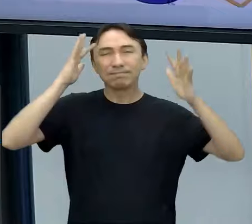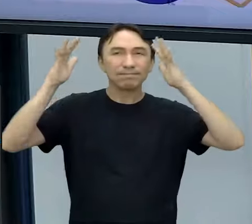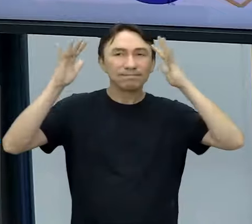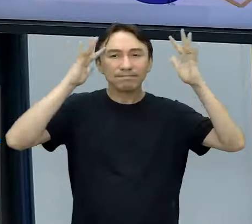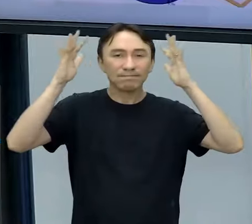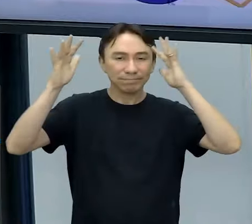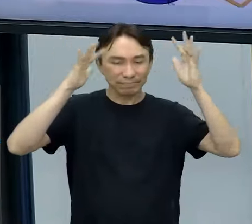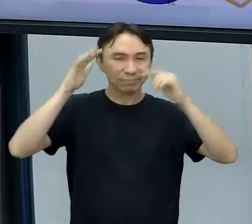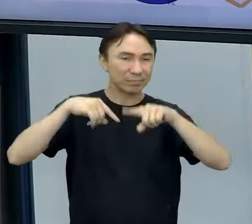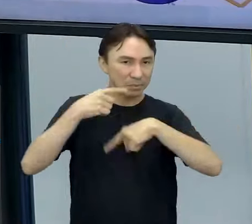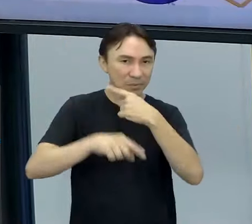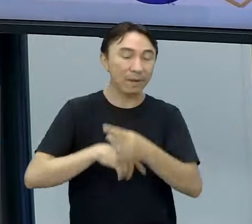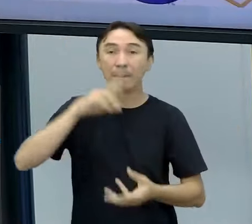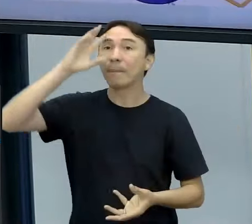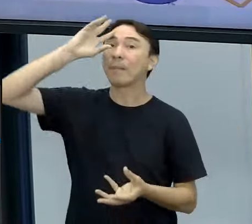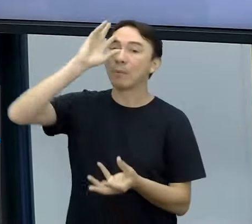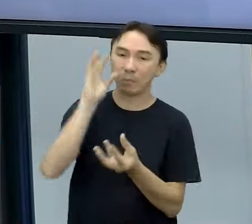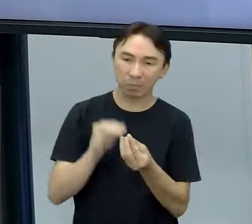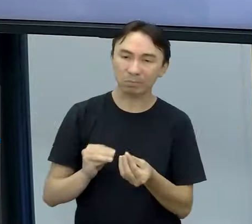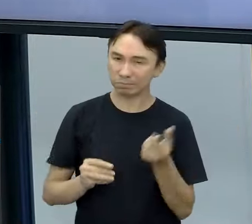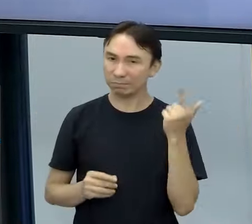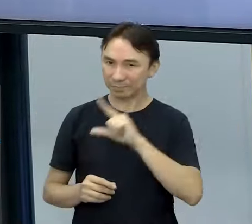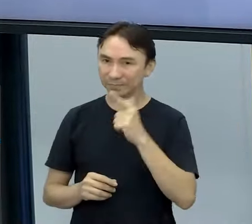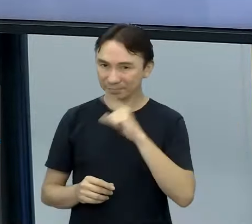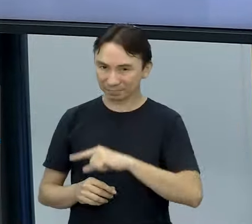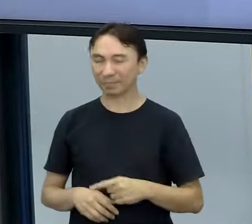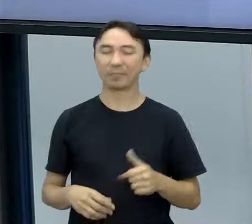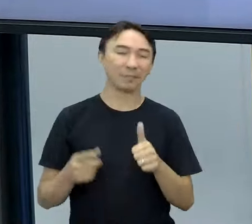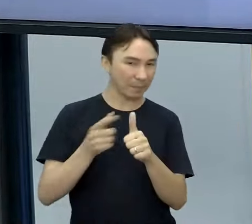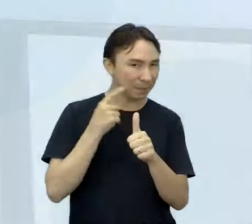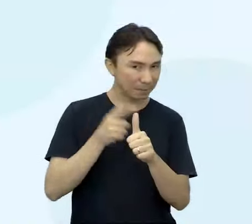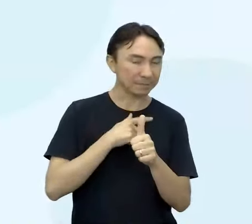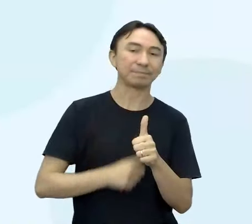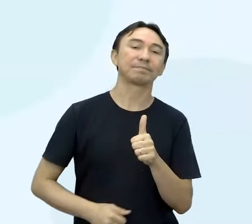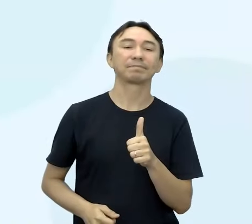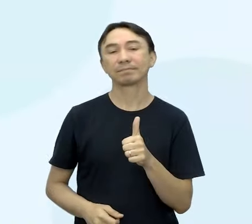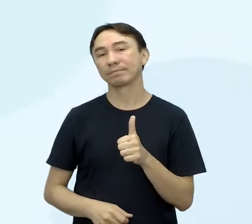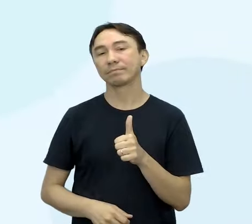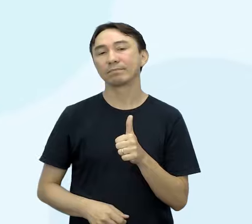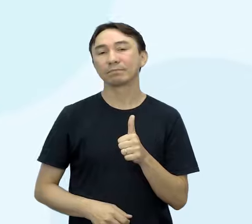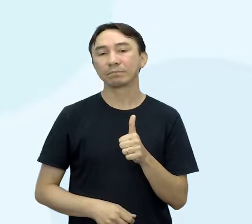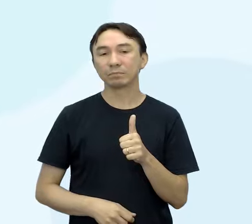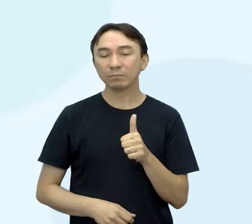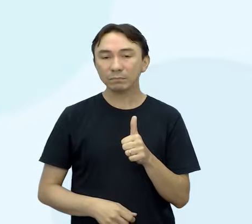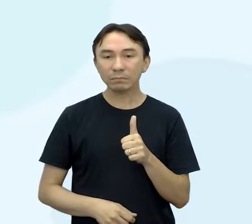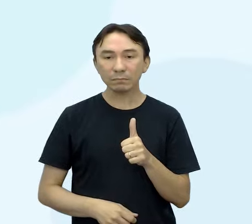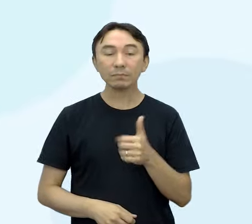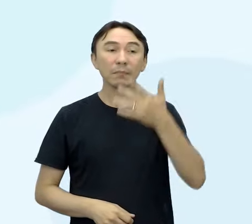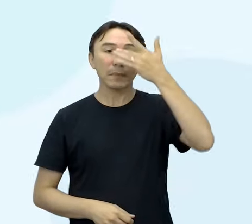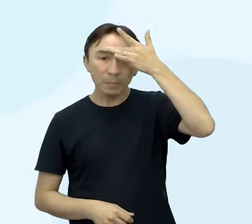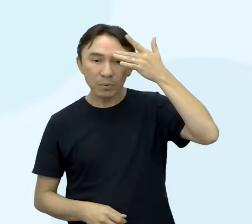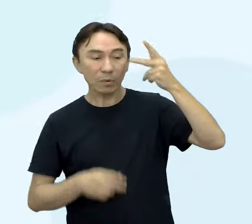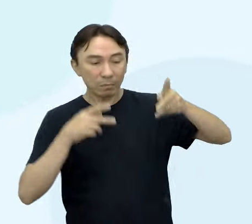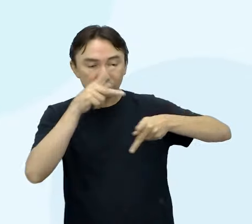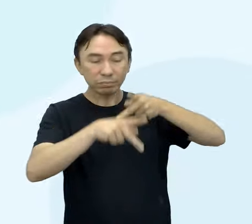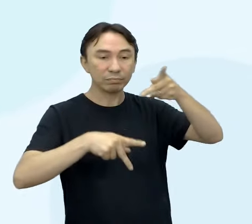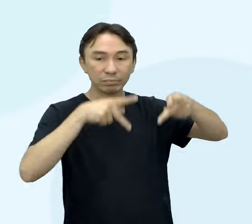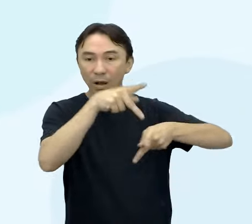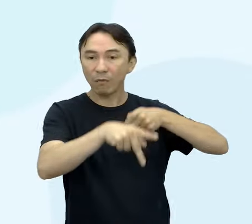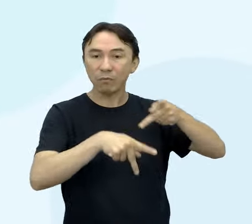chegar em alguma conclusão lá no final. Tá bom? Então, vamos pra primeira questão. Quem é o público-alvo do nosso exemplo de